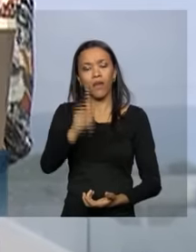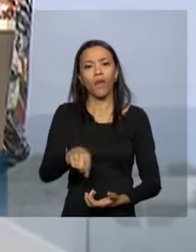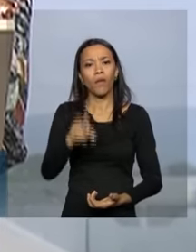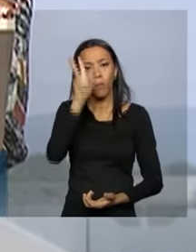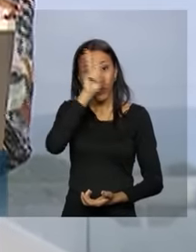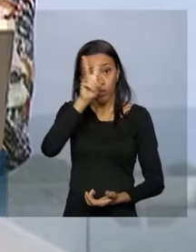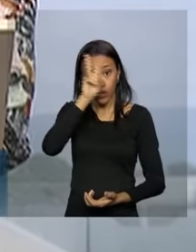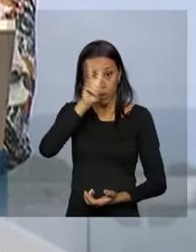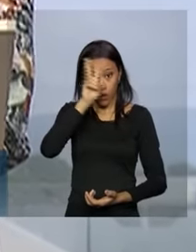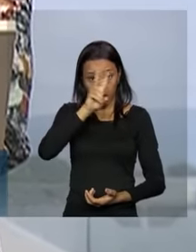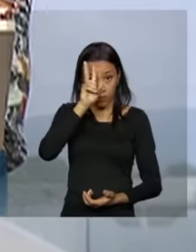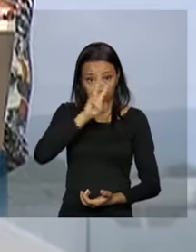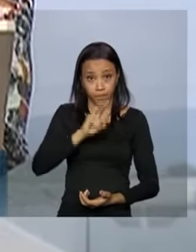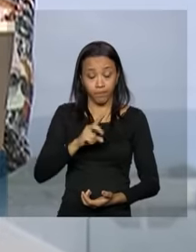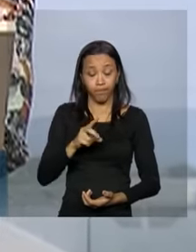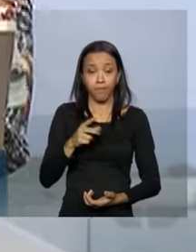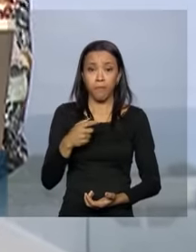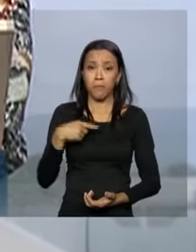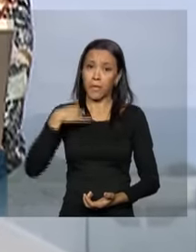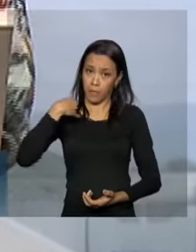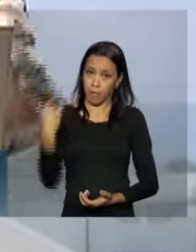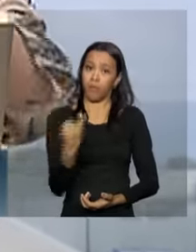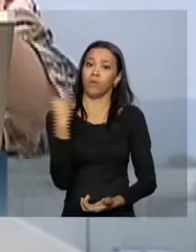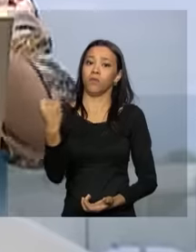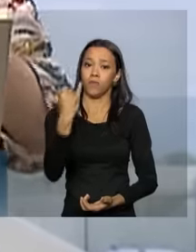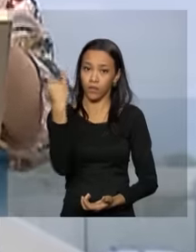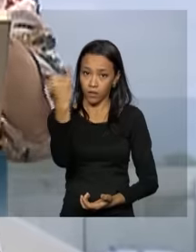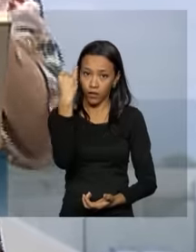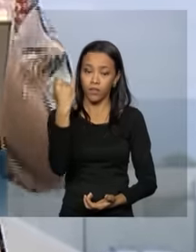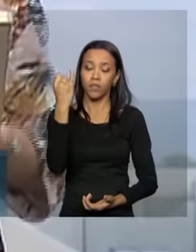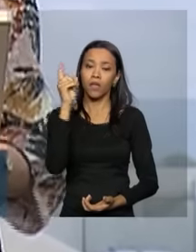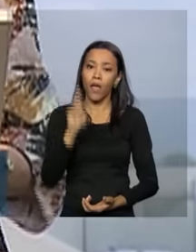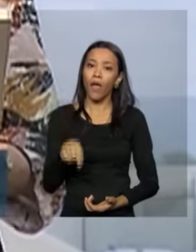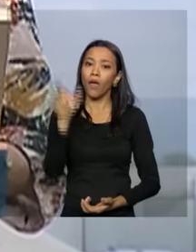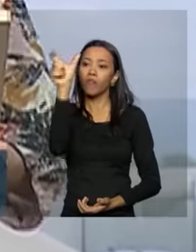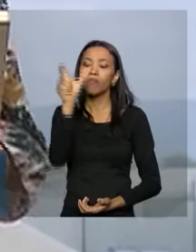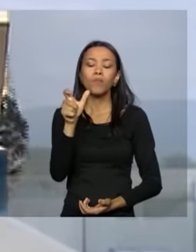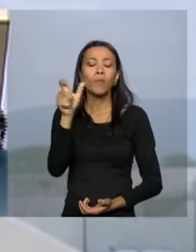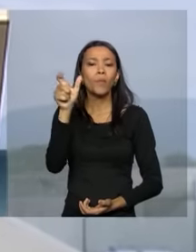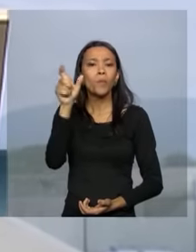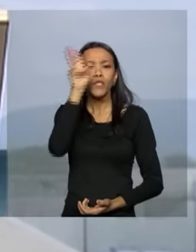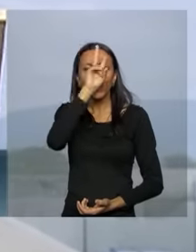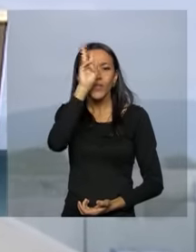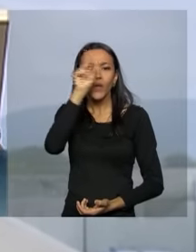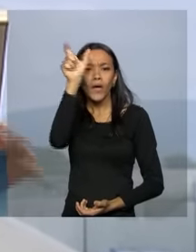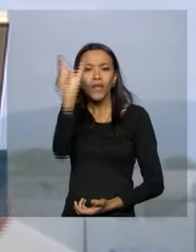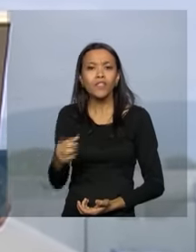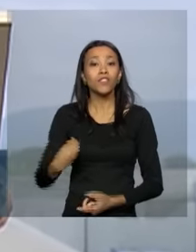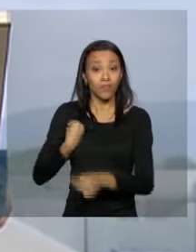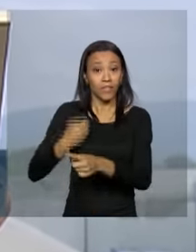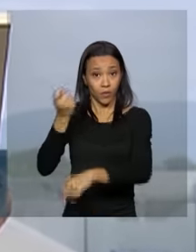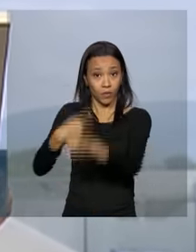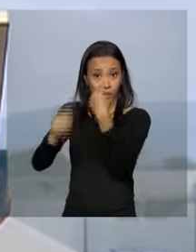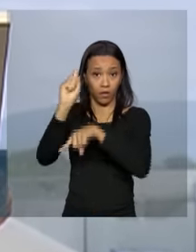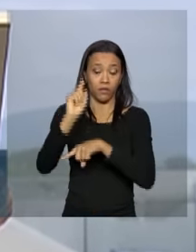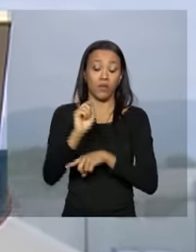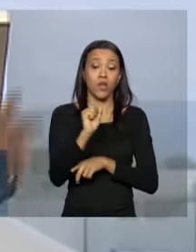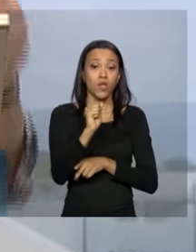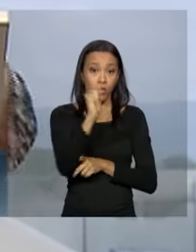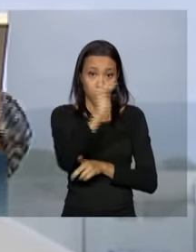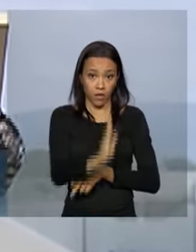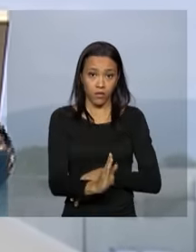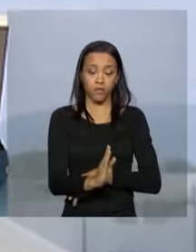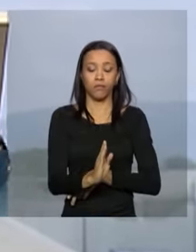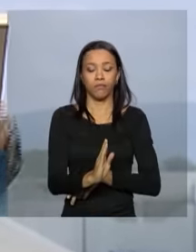história muito importante, porque é uma história de sucesso. No Brasil, tem muita